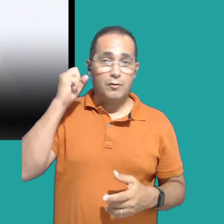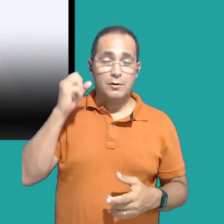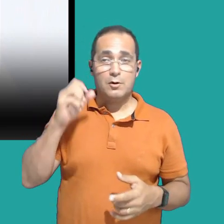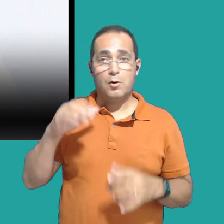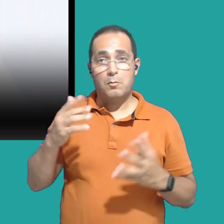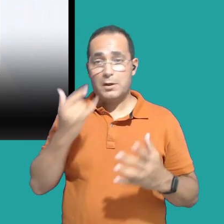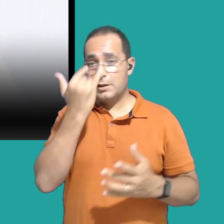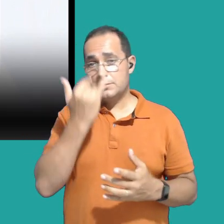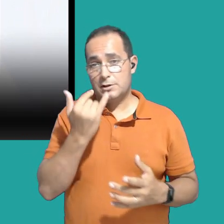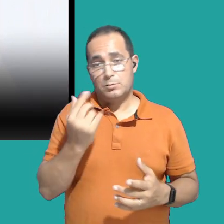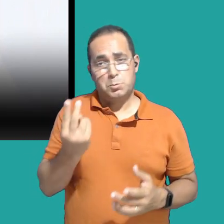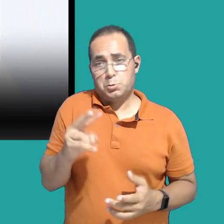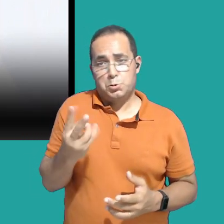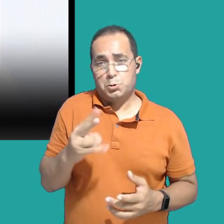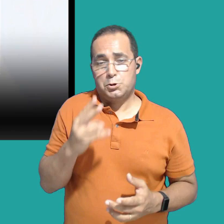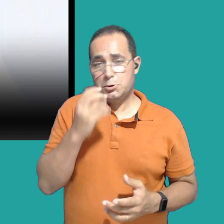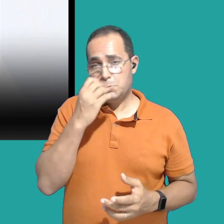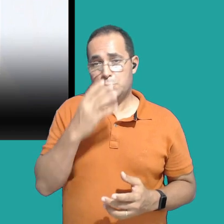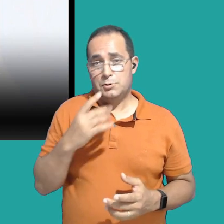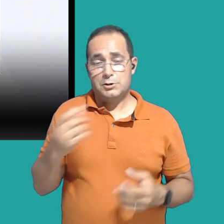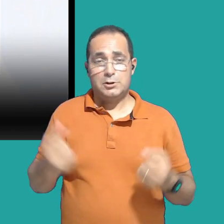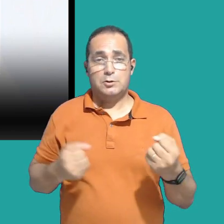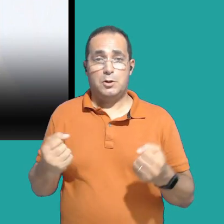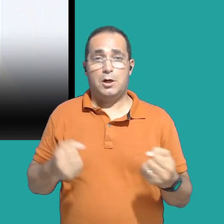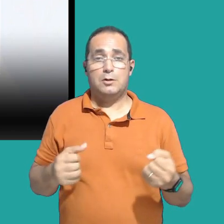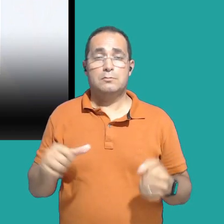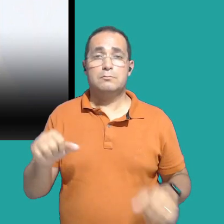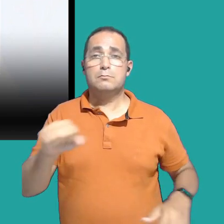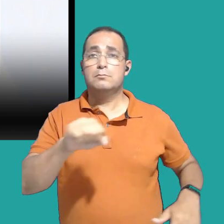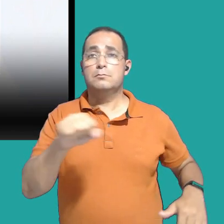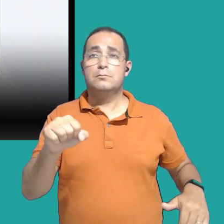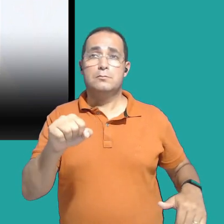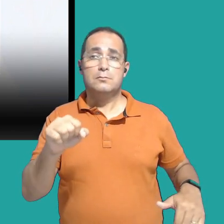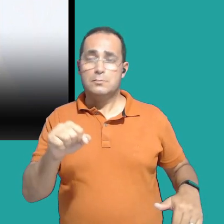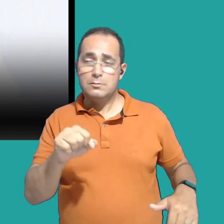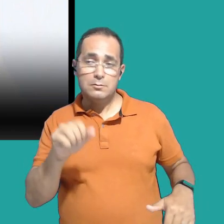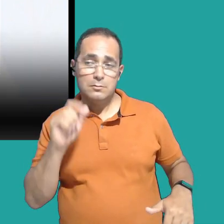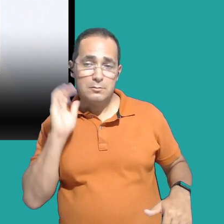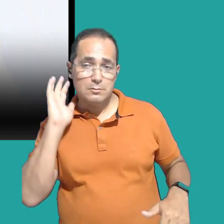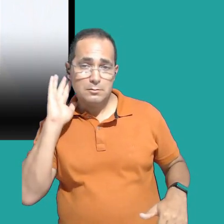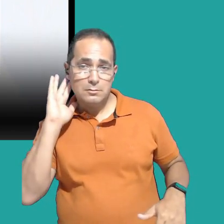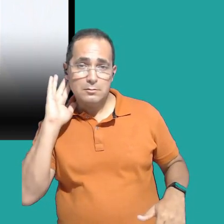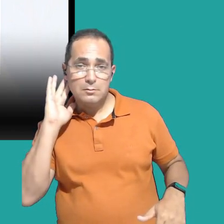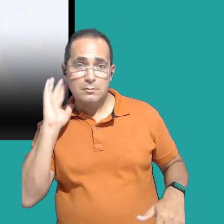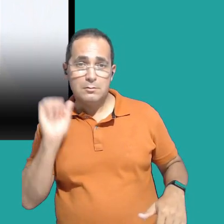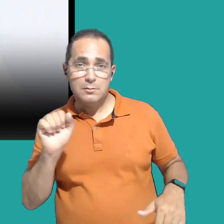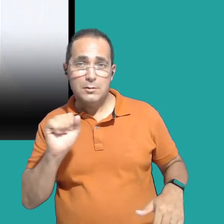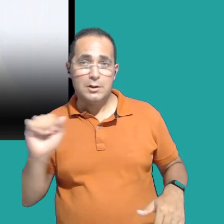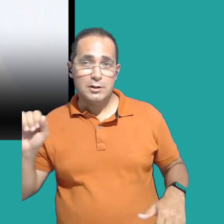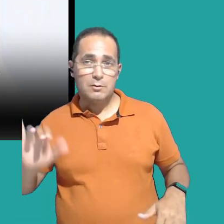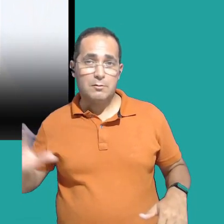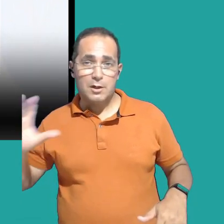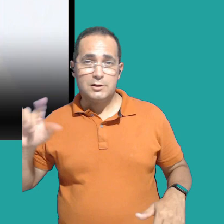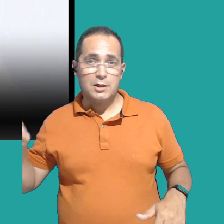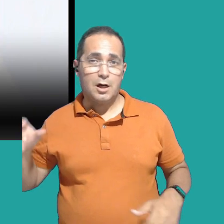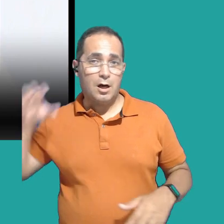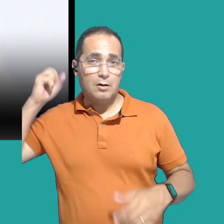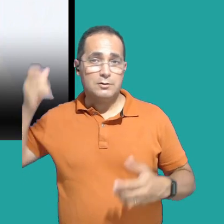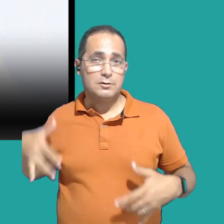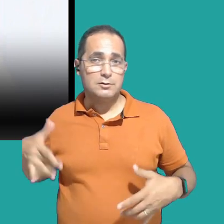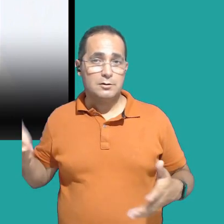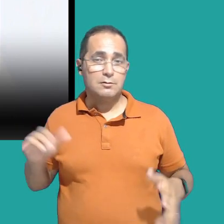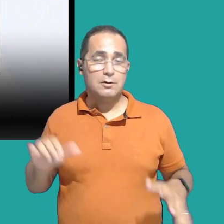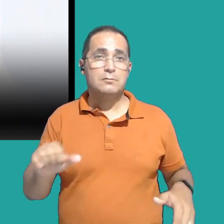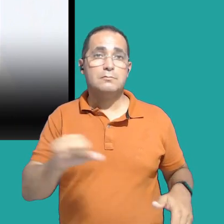não enxerga e para quem enxerga. Porque se você está lá no carro, né, dirigindo, ouvindo um audiobook, tem uma